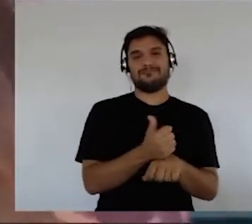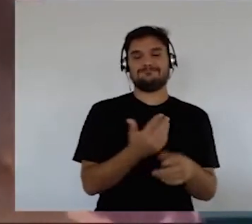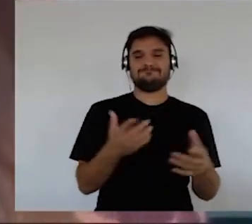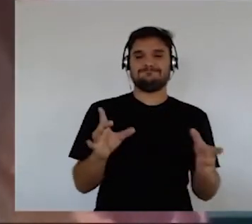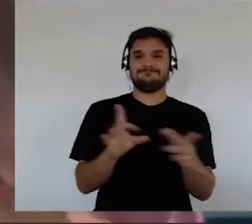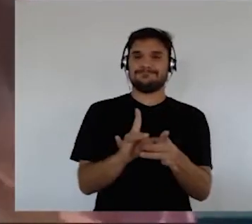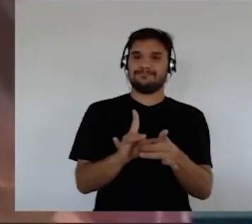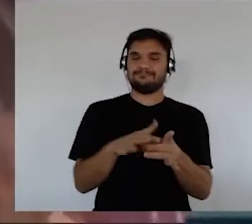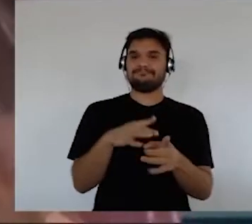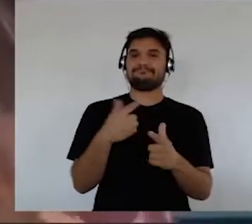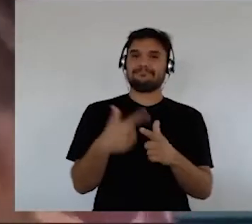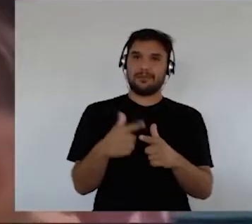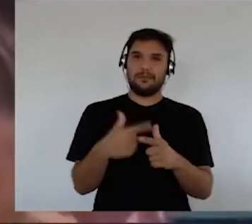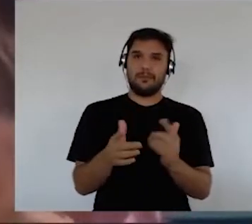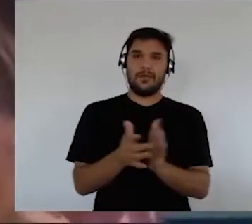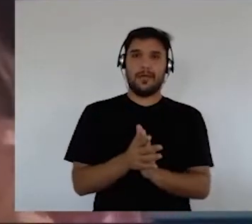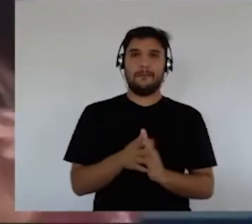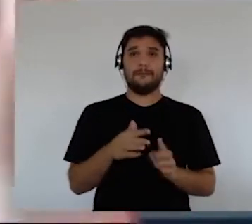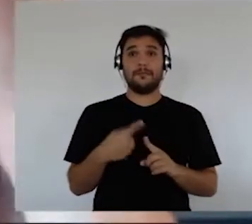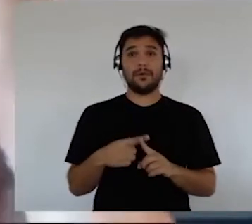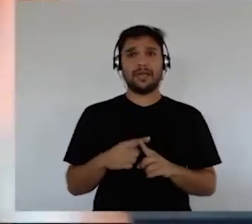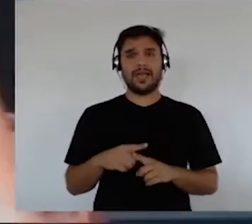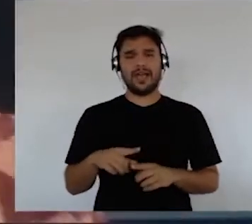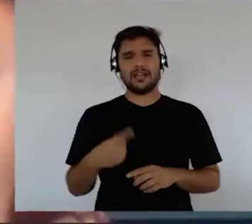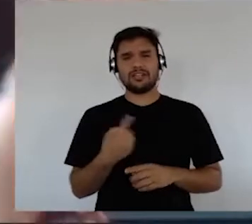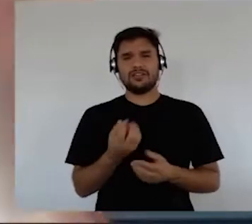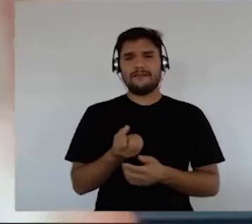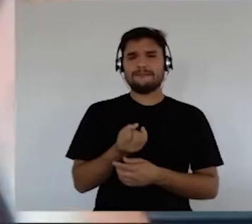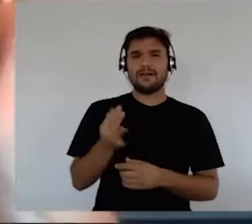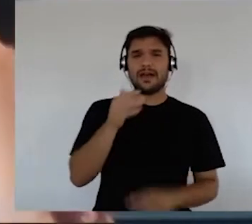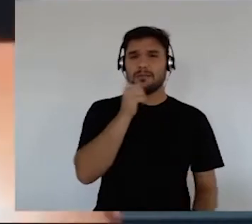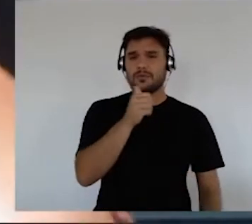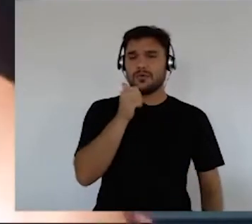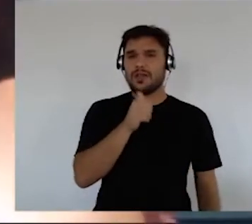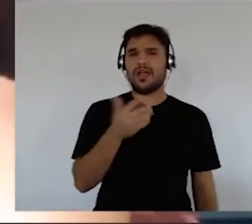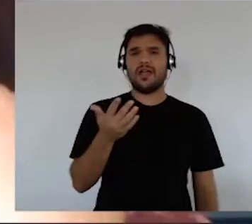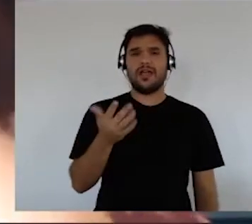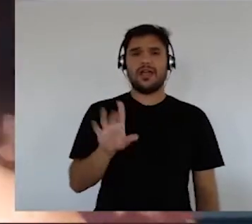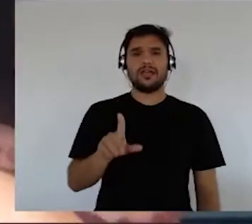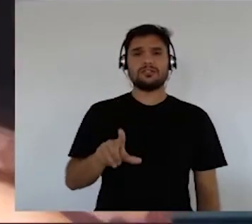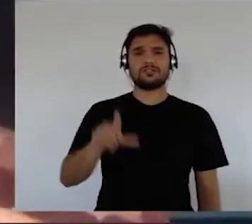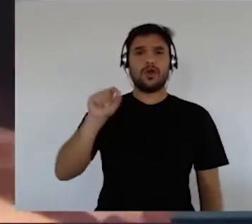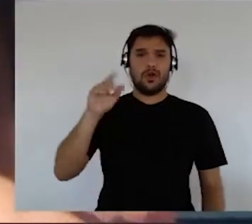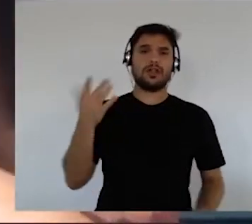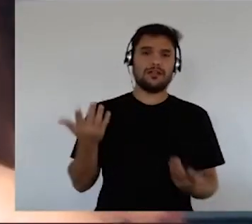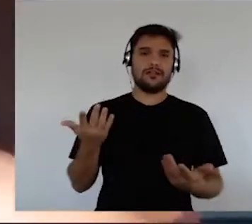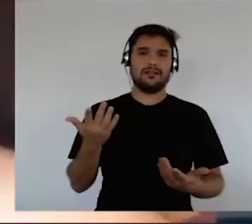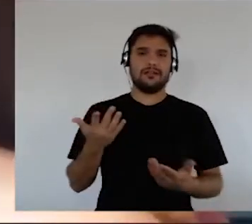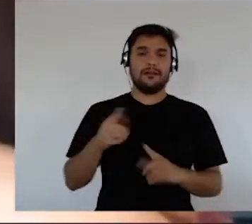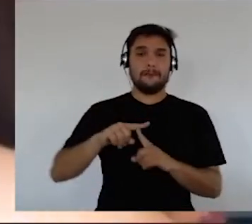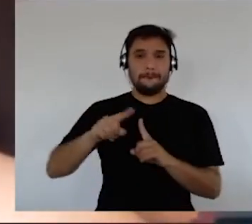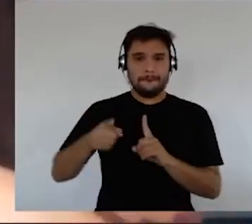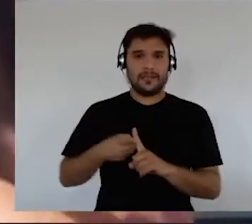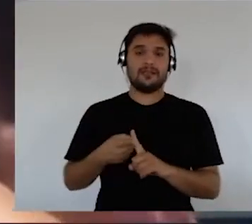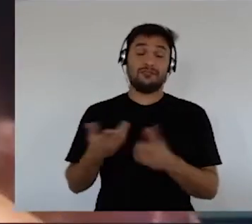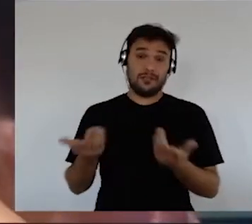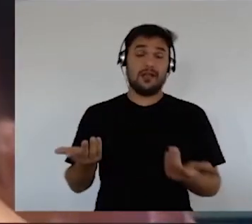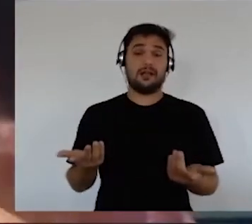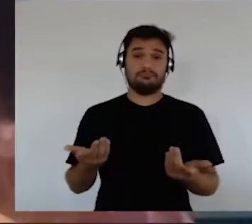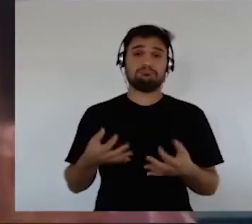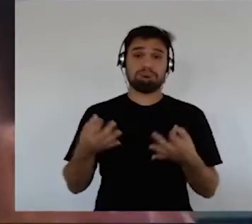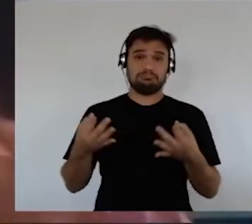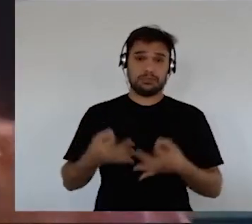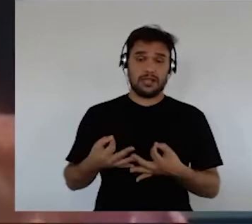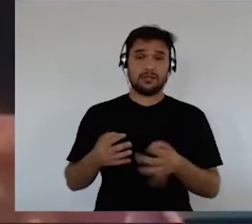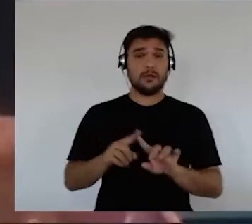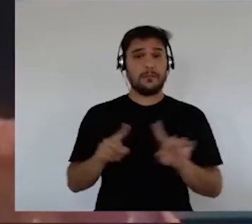é engraçado, porque a gente conversa, e muitas mulheres fizeram essa escolha ao longo da vida, né, de se tornarem mães. E